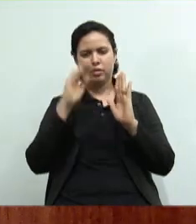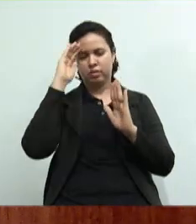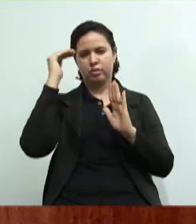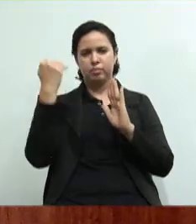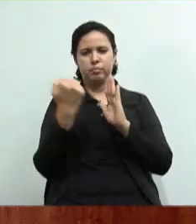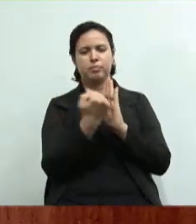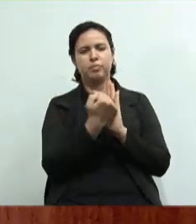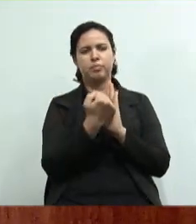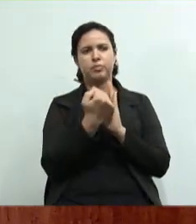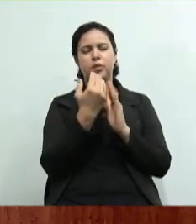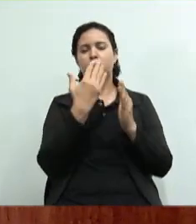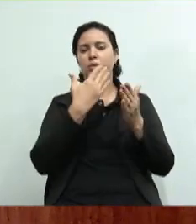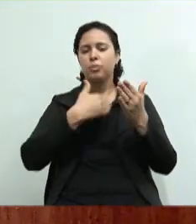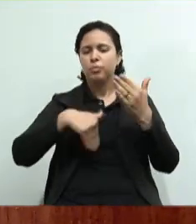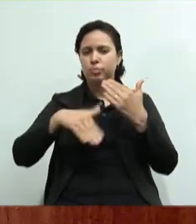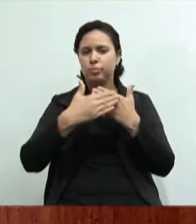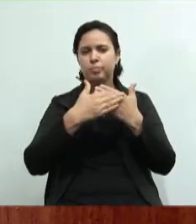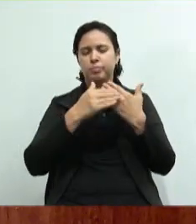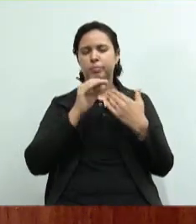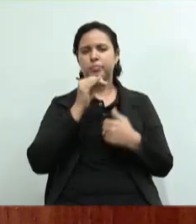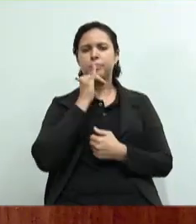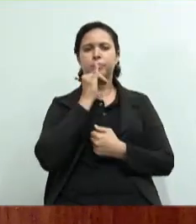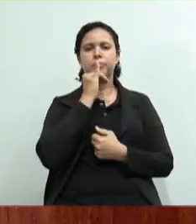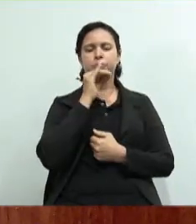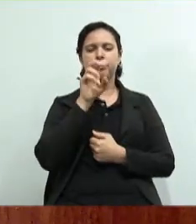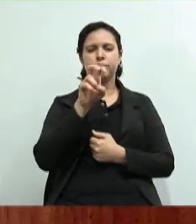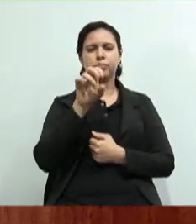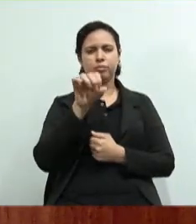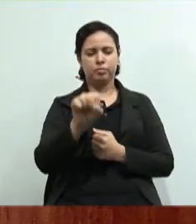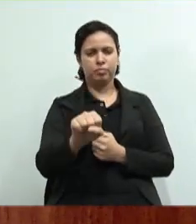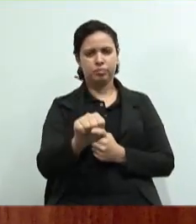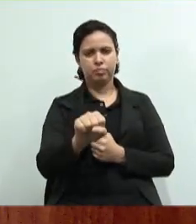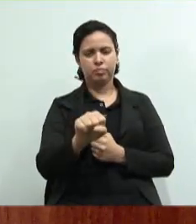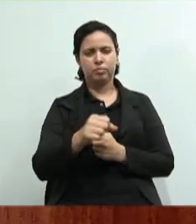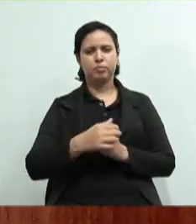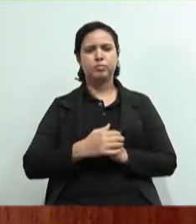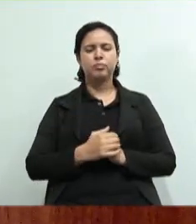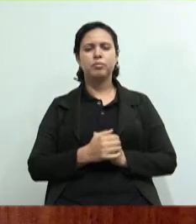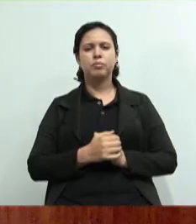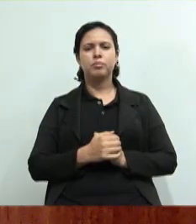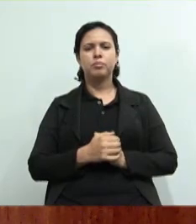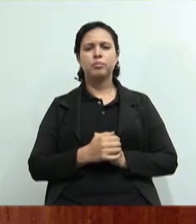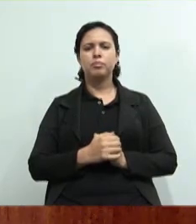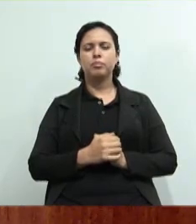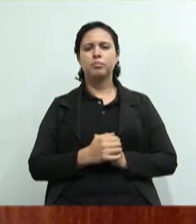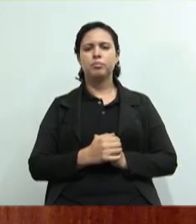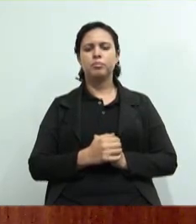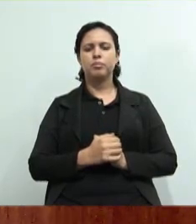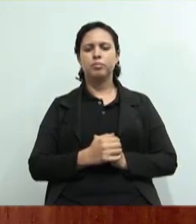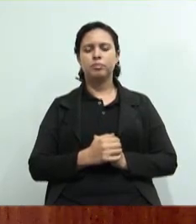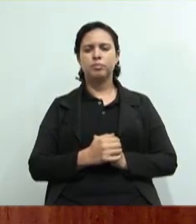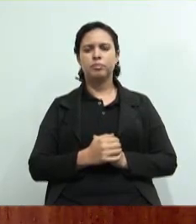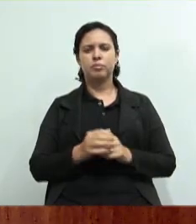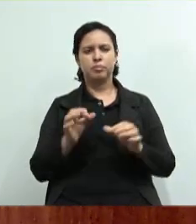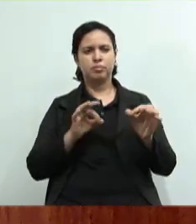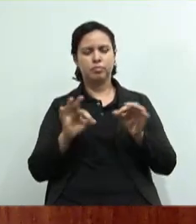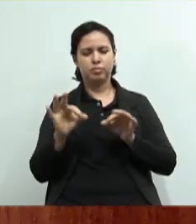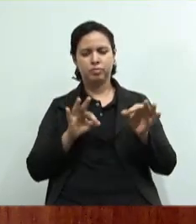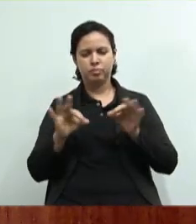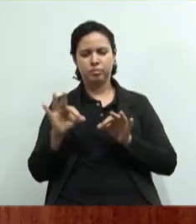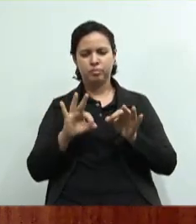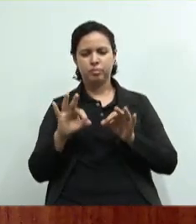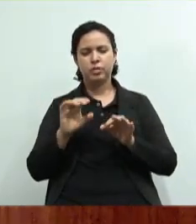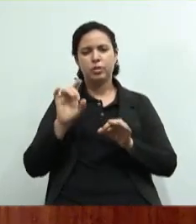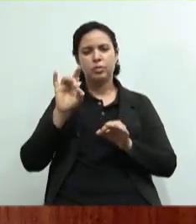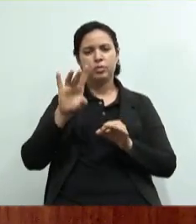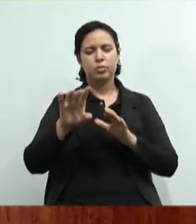tudo é exemplo dessa ferramenta do 5S, né? Uhum. Como a senhora estava falando, professora, o planejamento ele não envolve